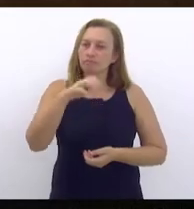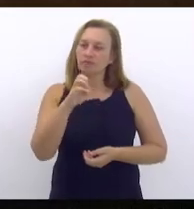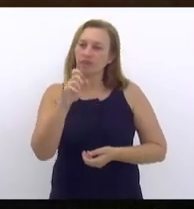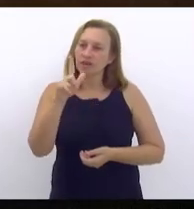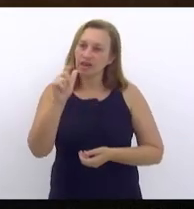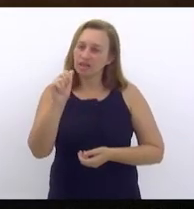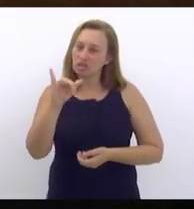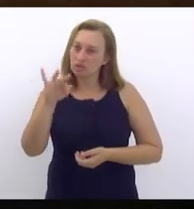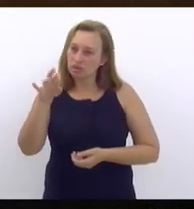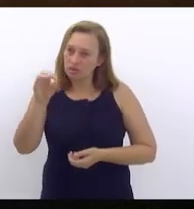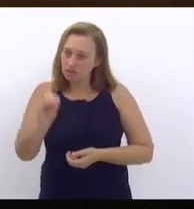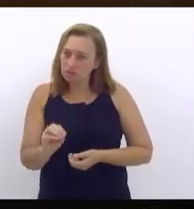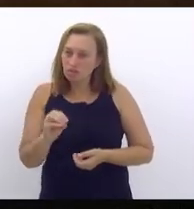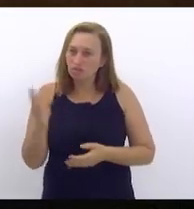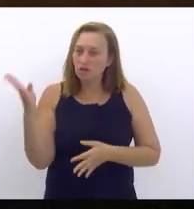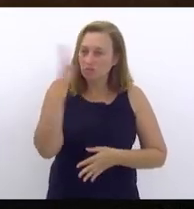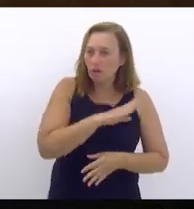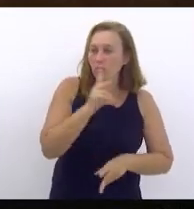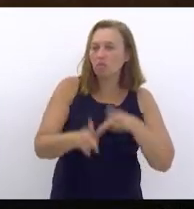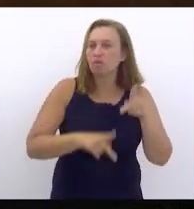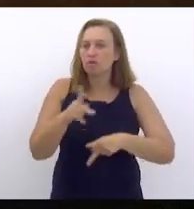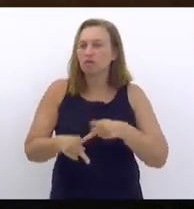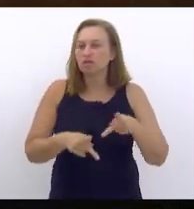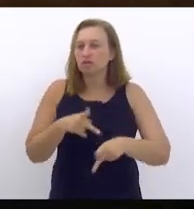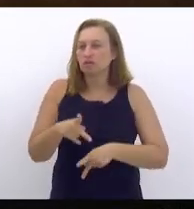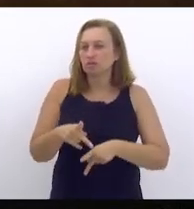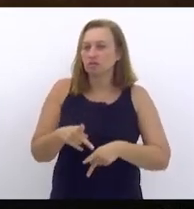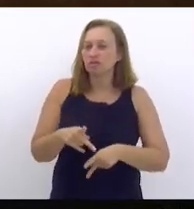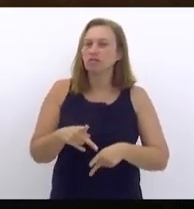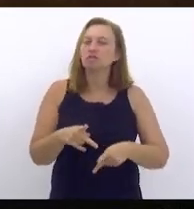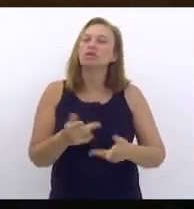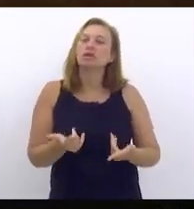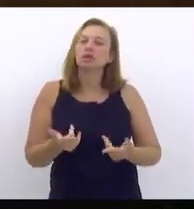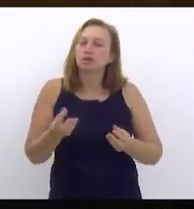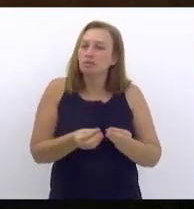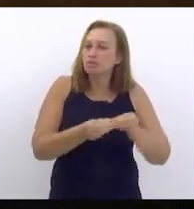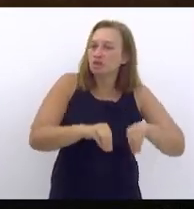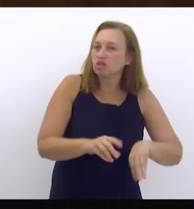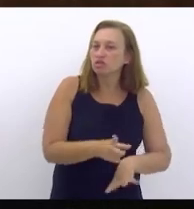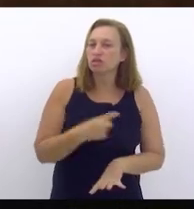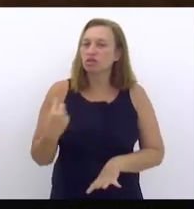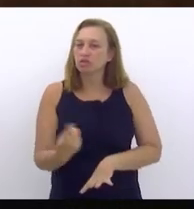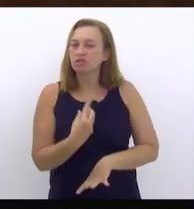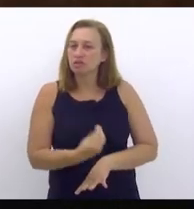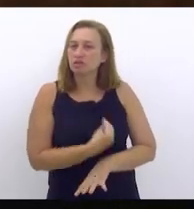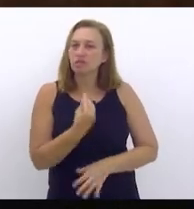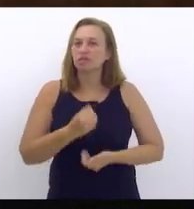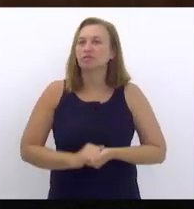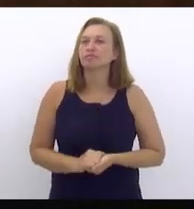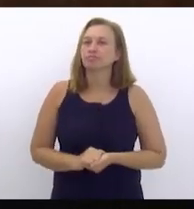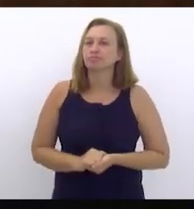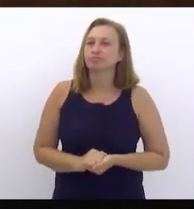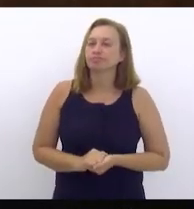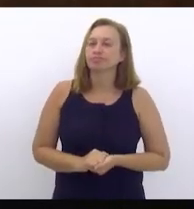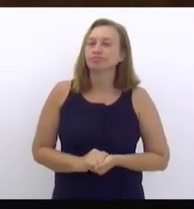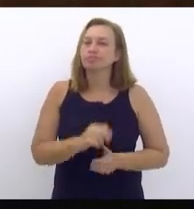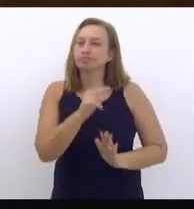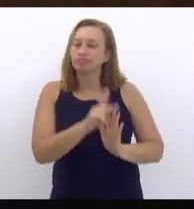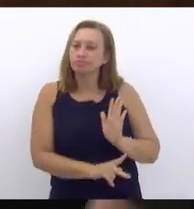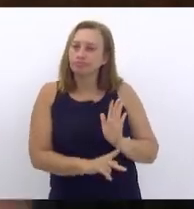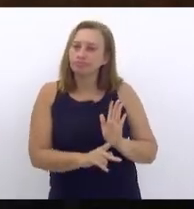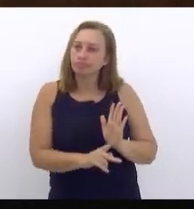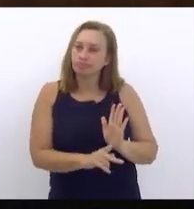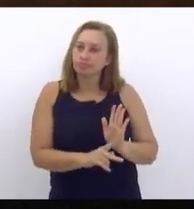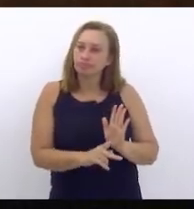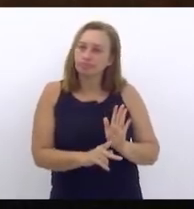mal à população, que nos adoece, que nos prejudica, que faz mal à esfera política. O nosso projeto vai além,